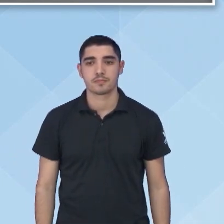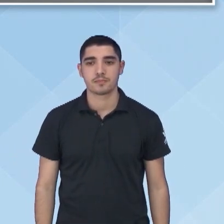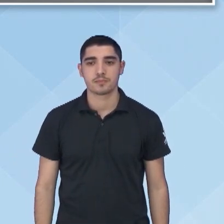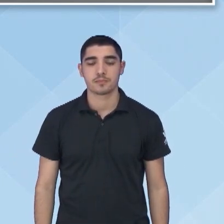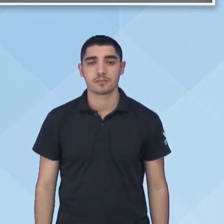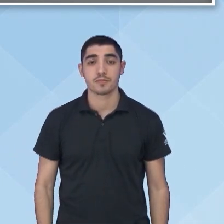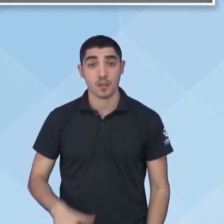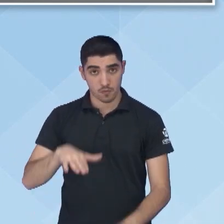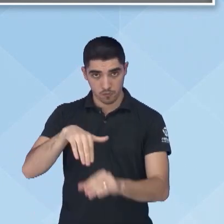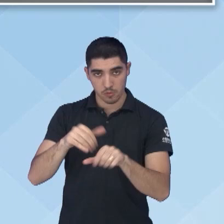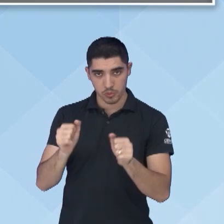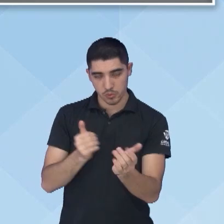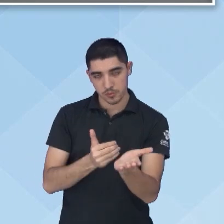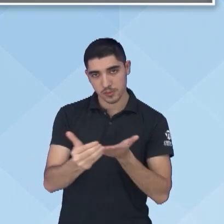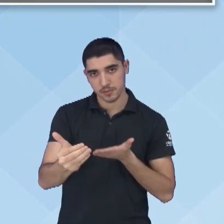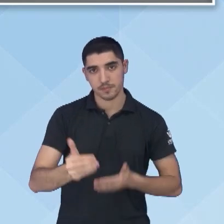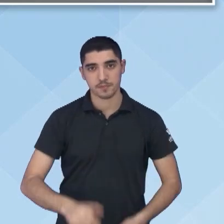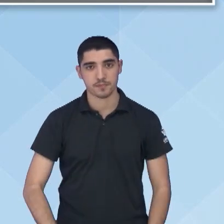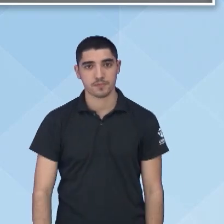Aberta a votação.